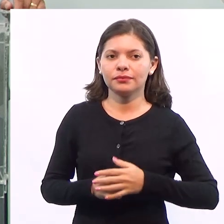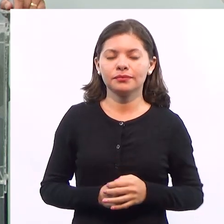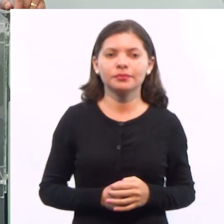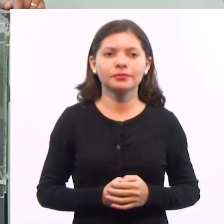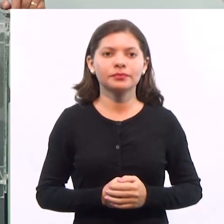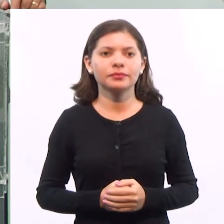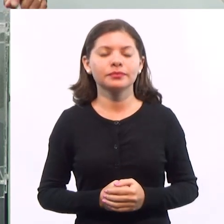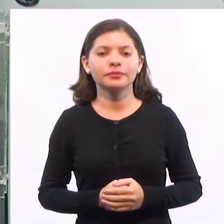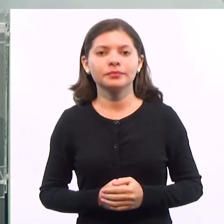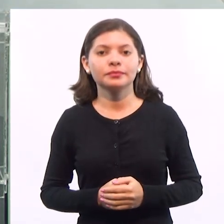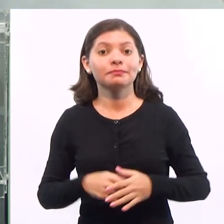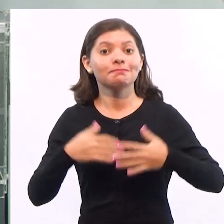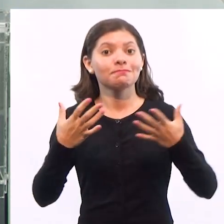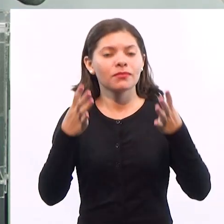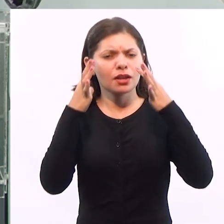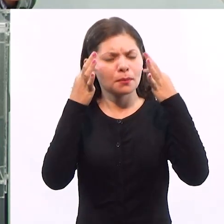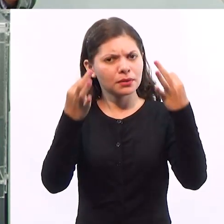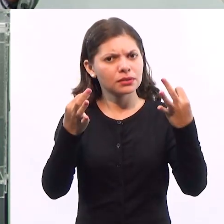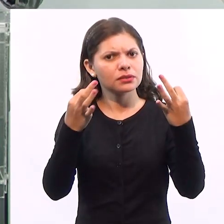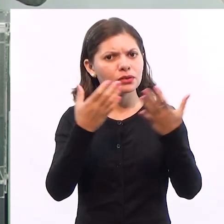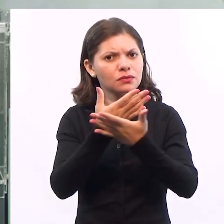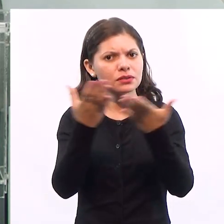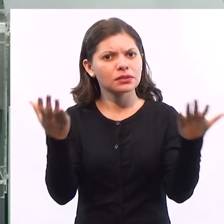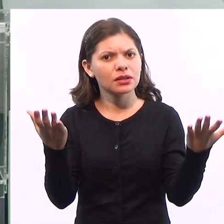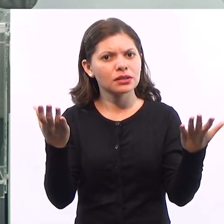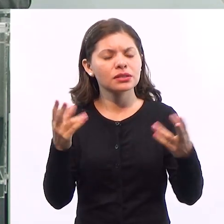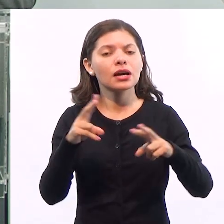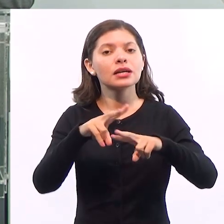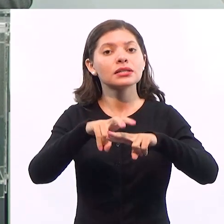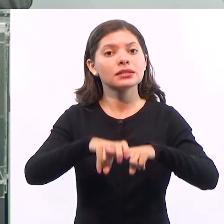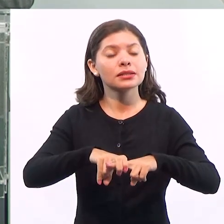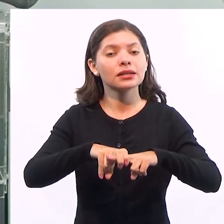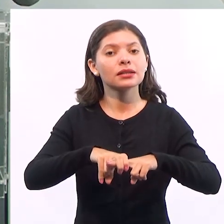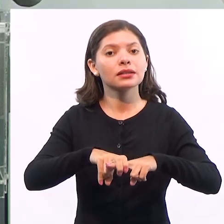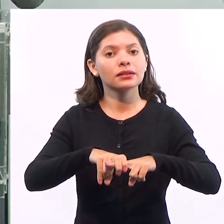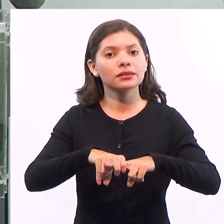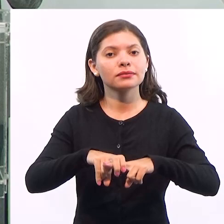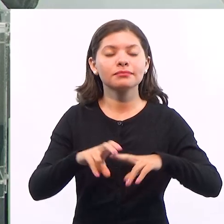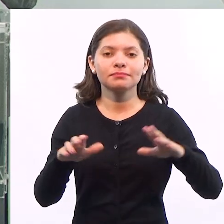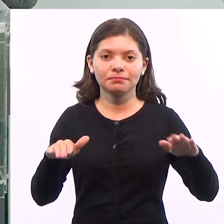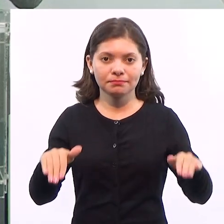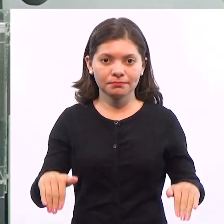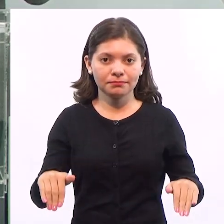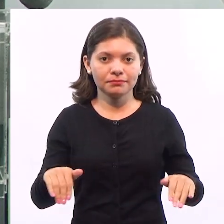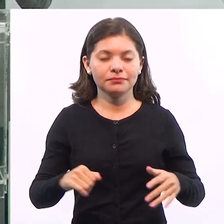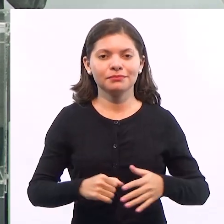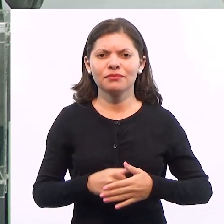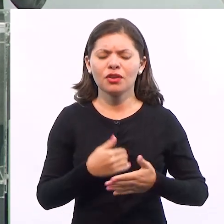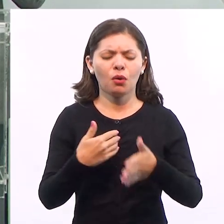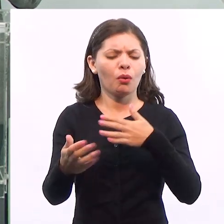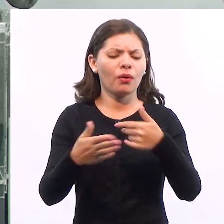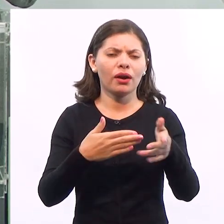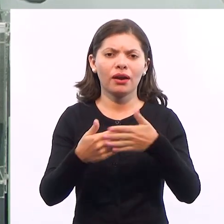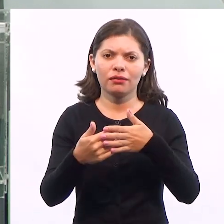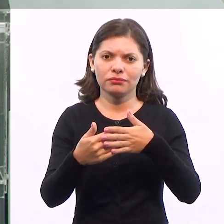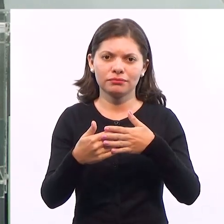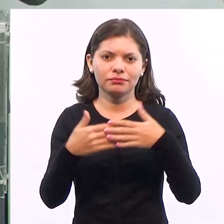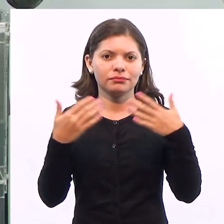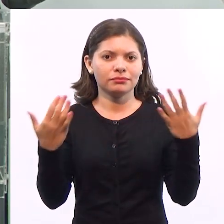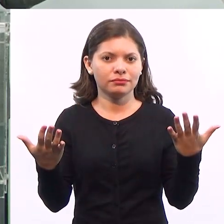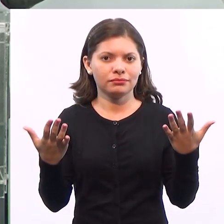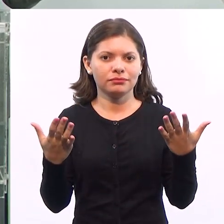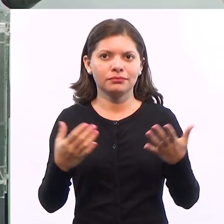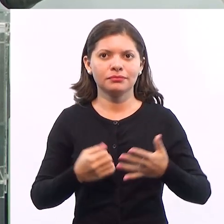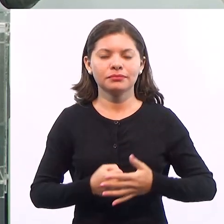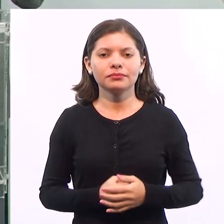desenvolvimento organizacional. Então presta muita atenção, se acomoda aí na sua poltrona, na sua cadeira, no seu sofá, onde quer que você esteja. Só